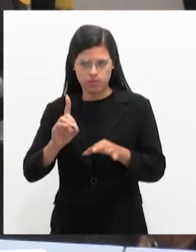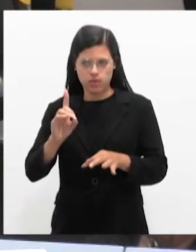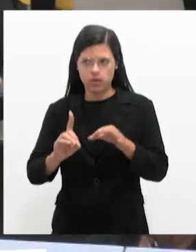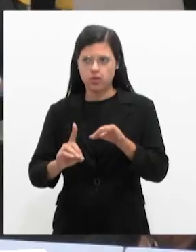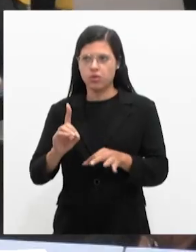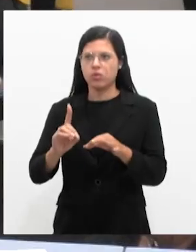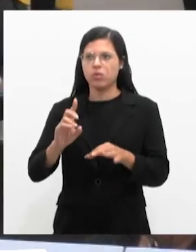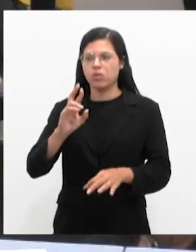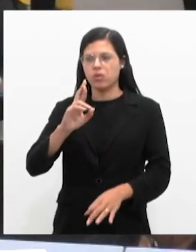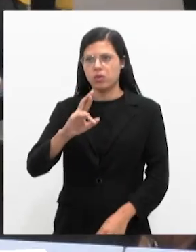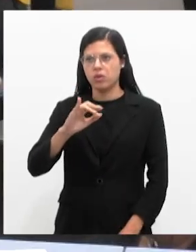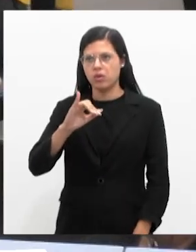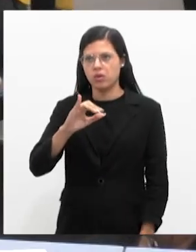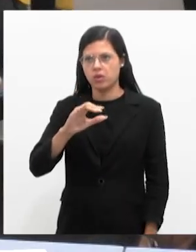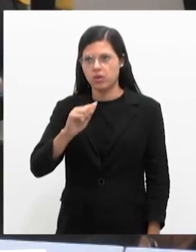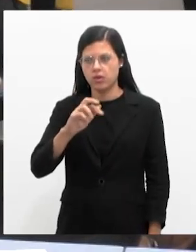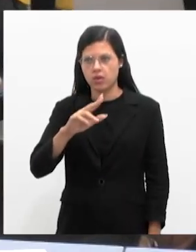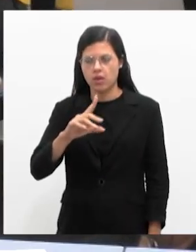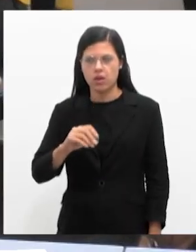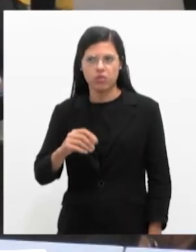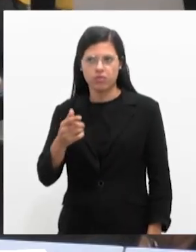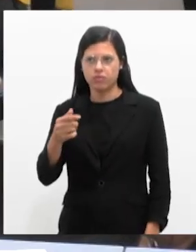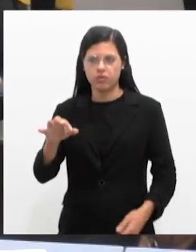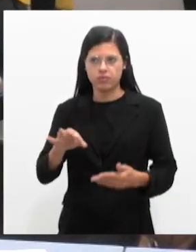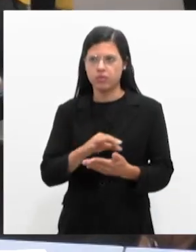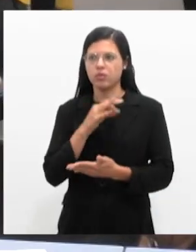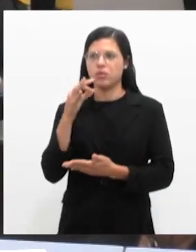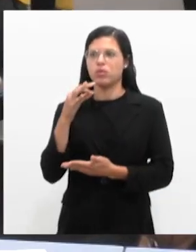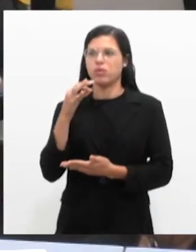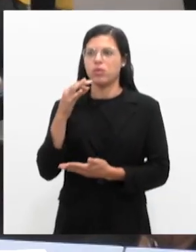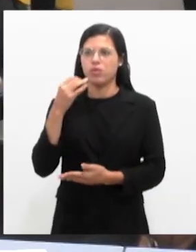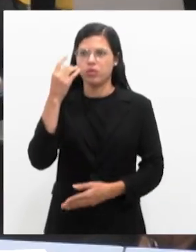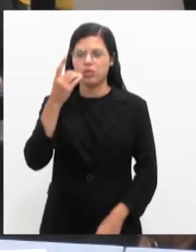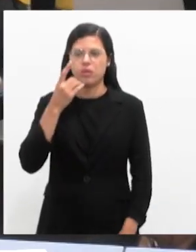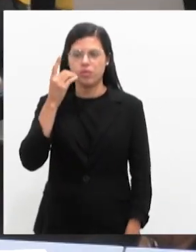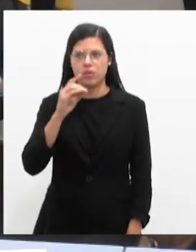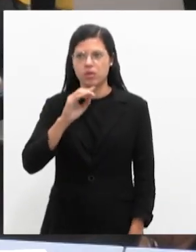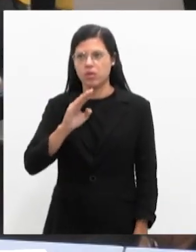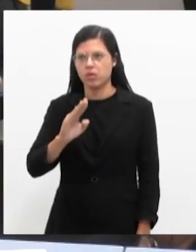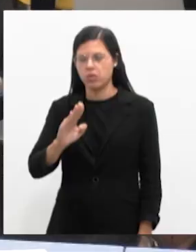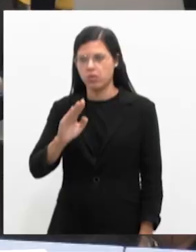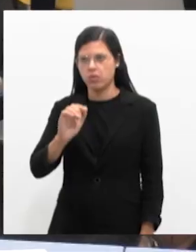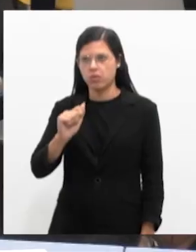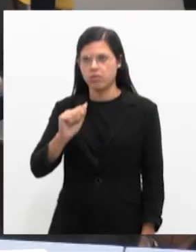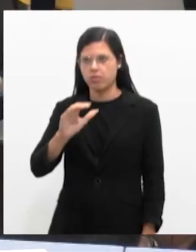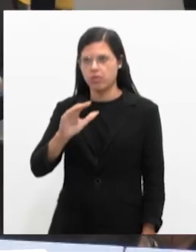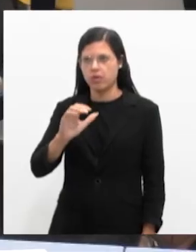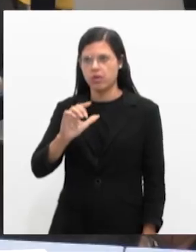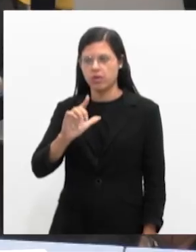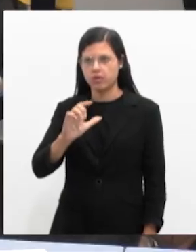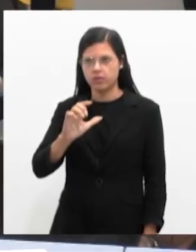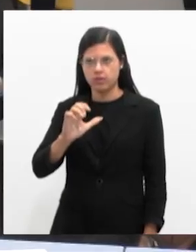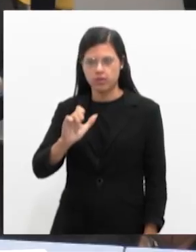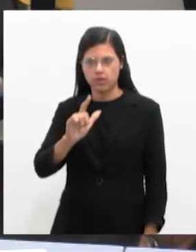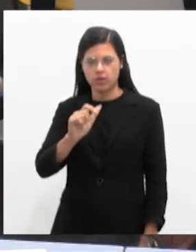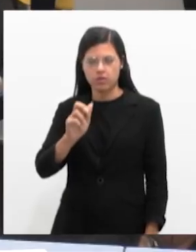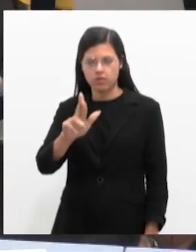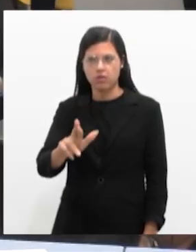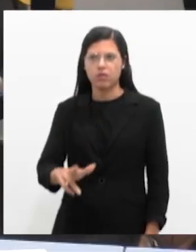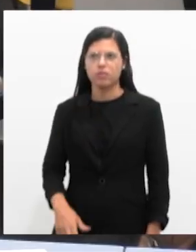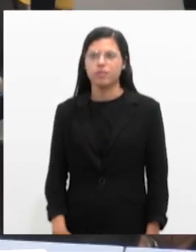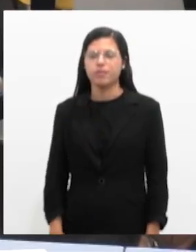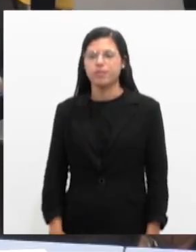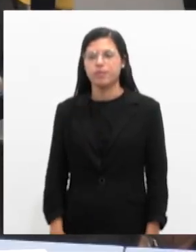a assinatura do deputado Rodrigo Bacelar. E, evidentemente, a sanção foi do governador.